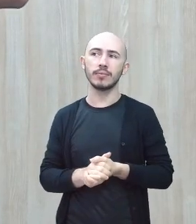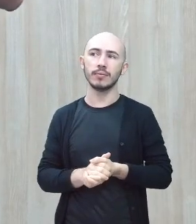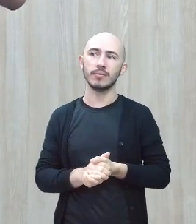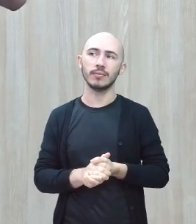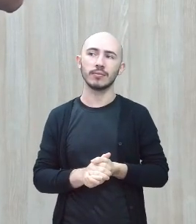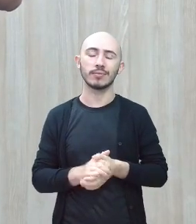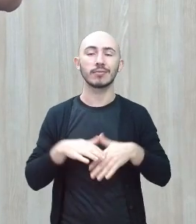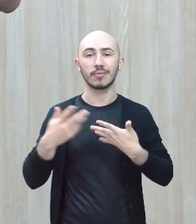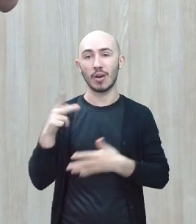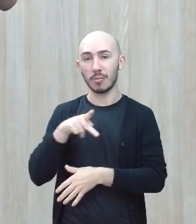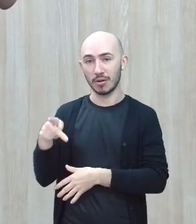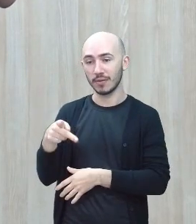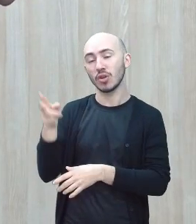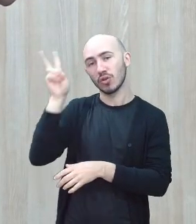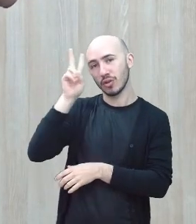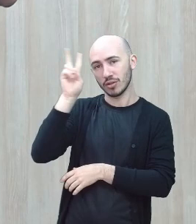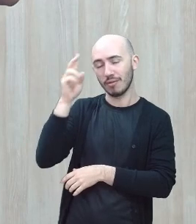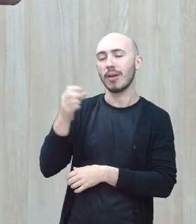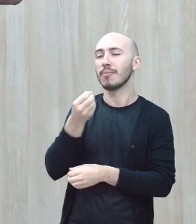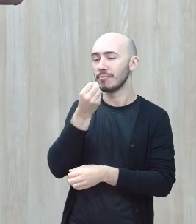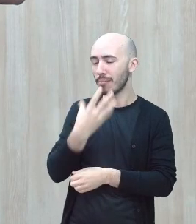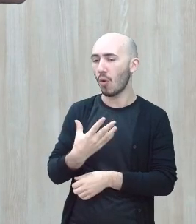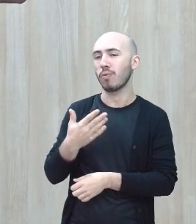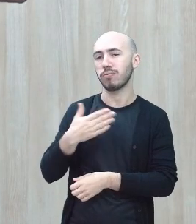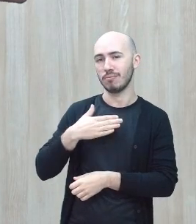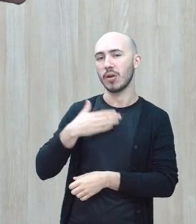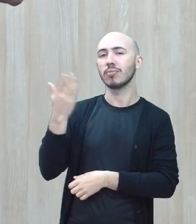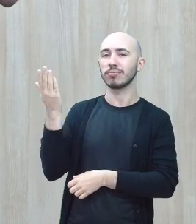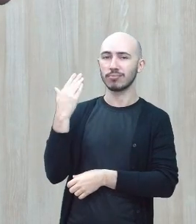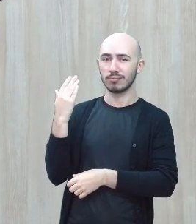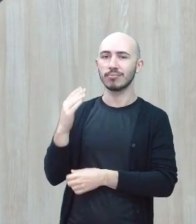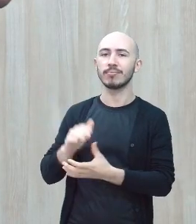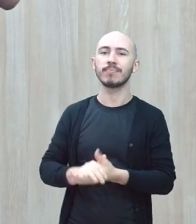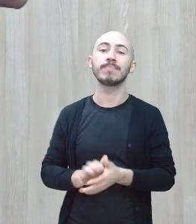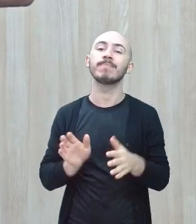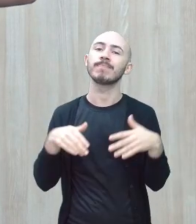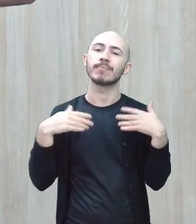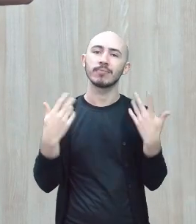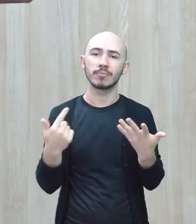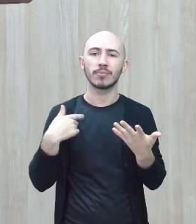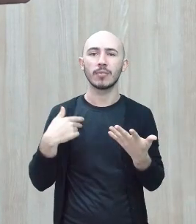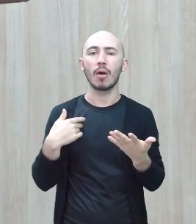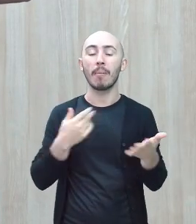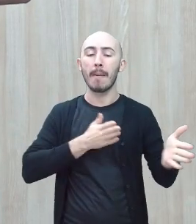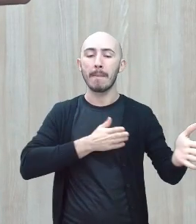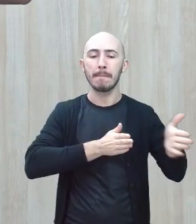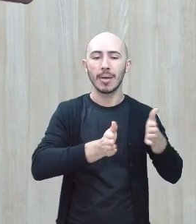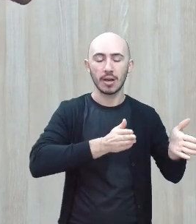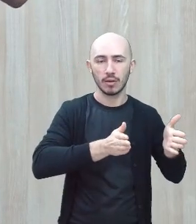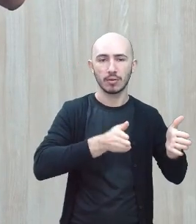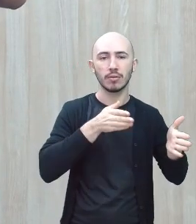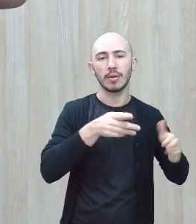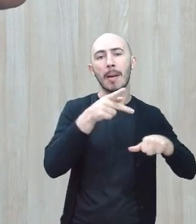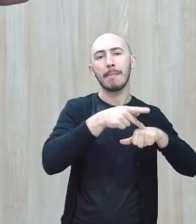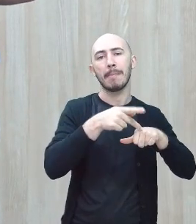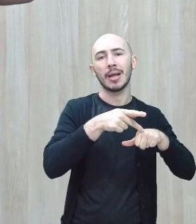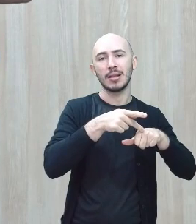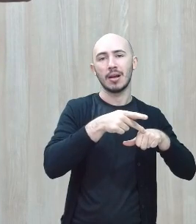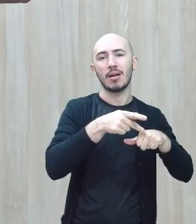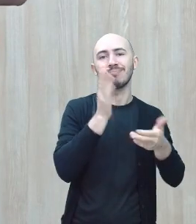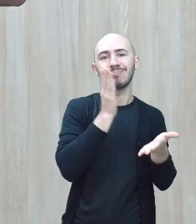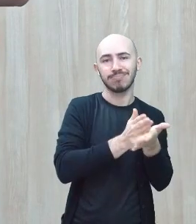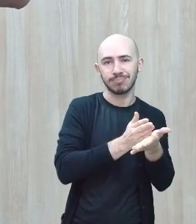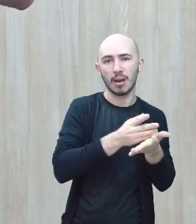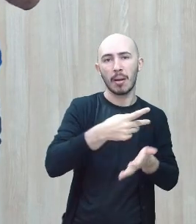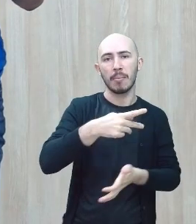Que meu professor de história foi muito bom. Nós temos o Paleolítico, que é o tempo da pedra lascada,